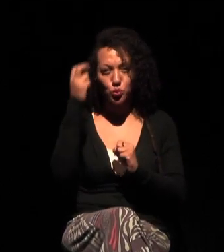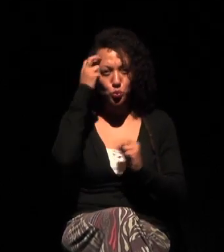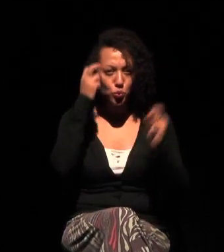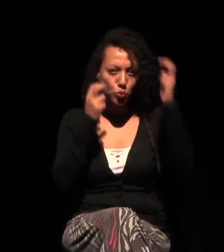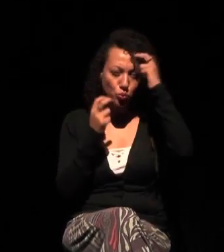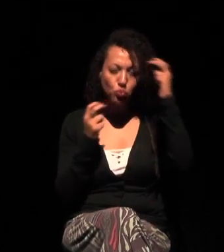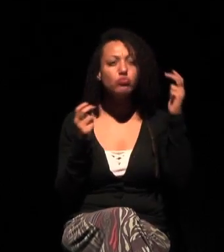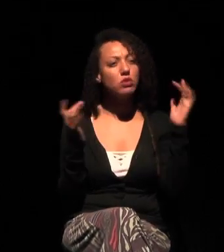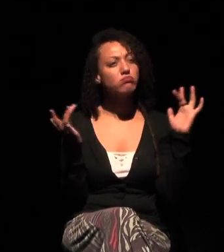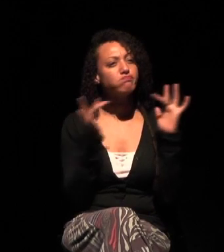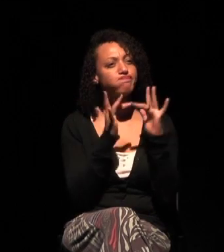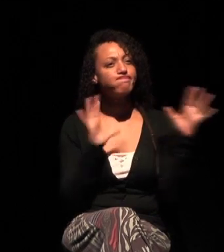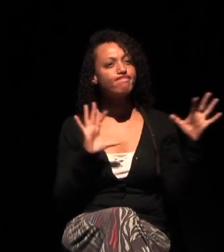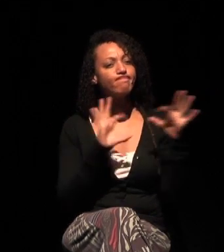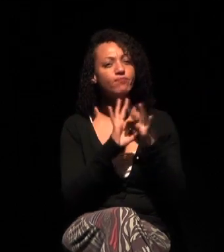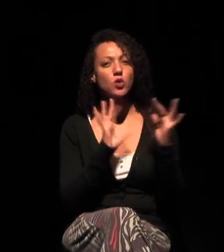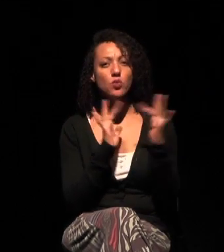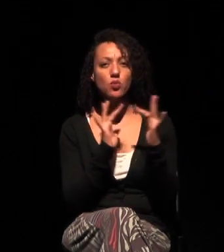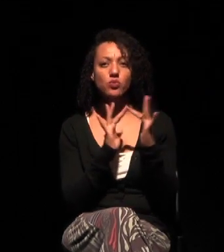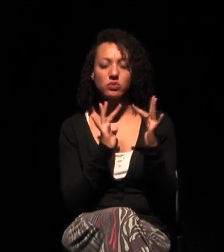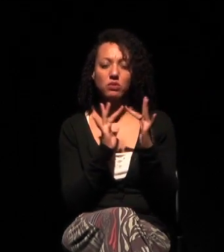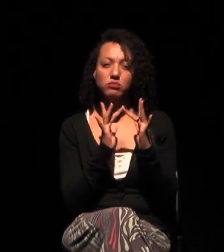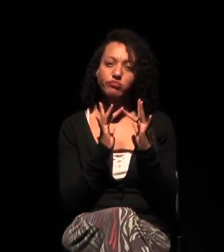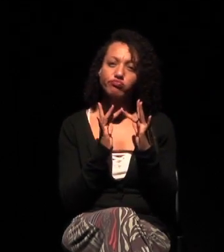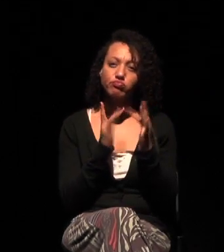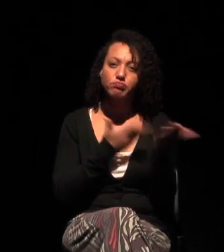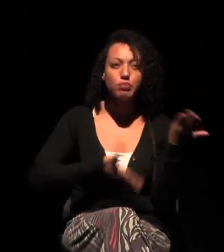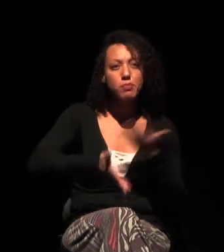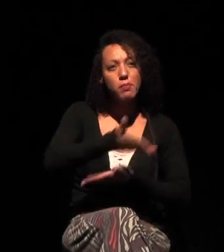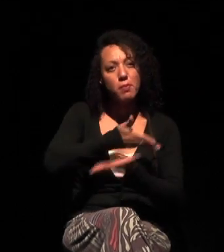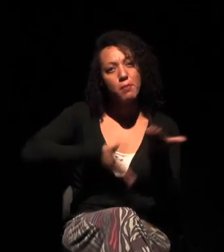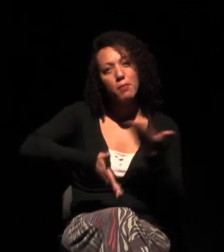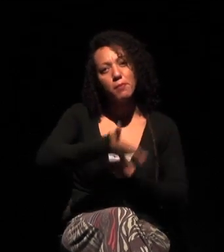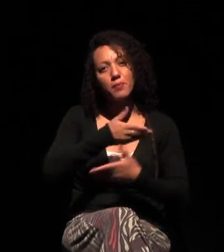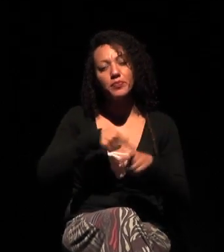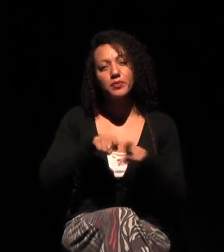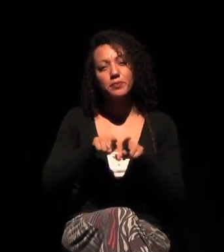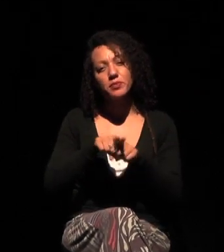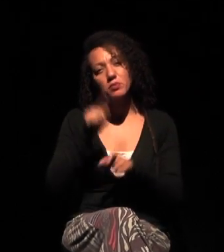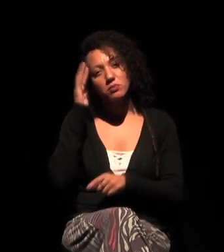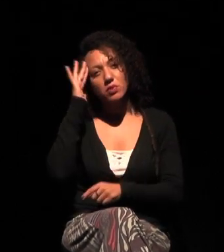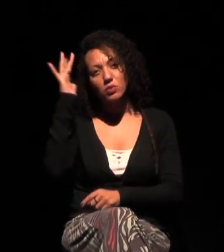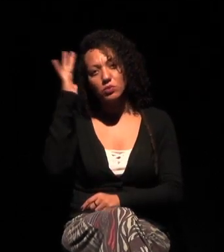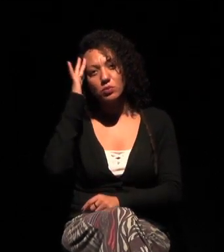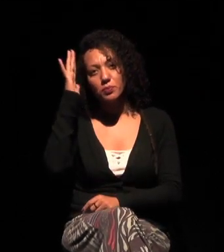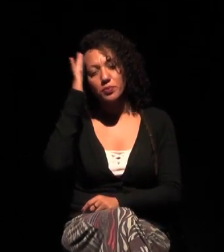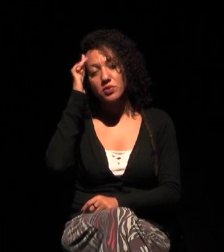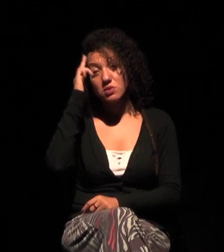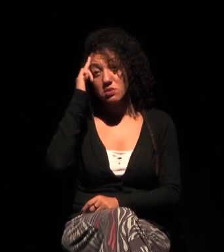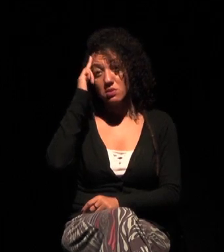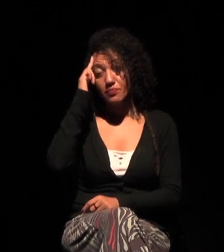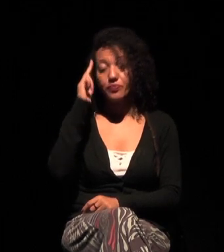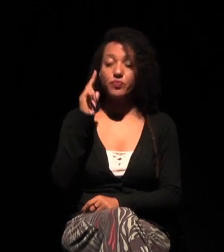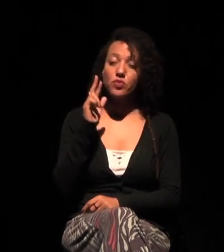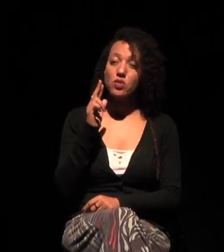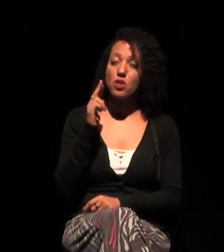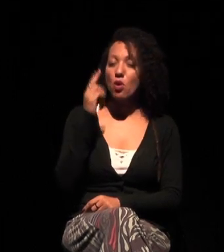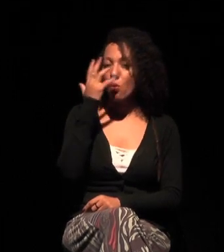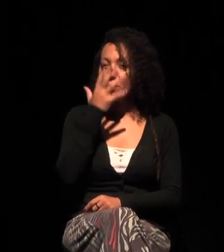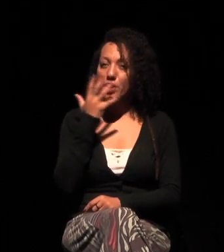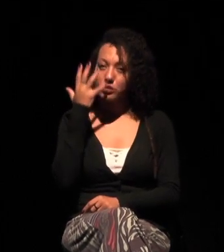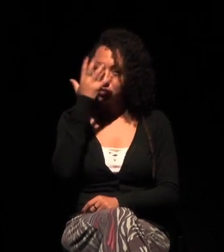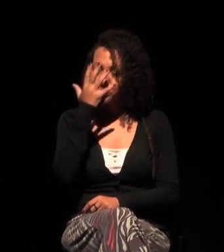e portanto esta utopia também muito romântica alguma maneira e pensar que aquilo que acontece